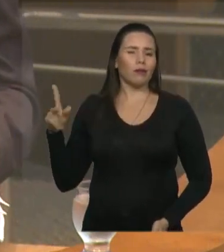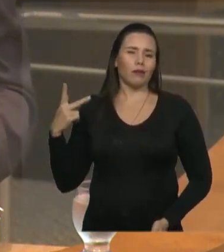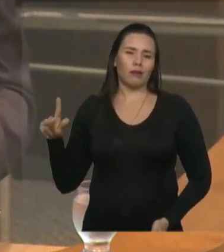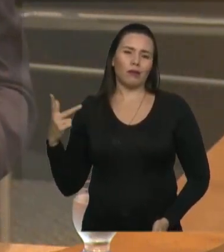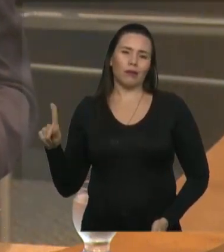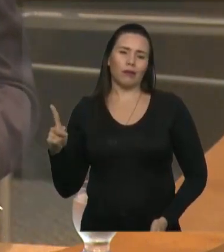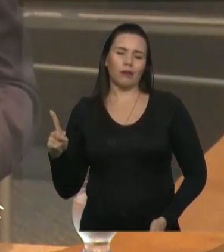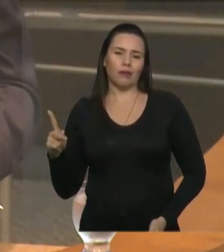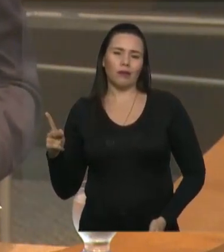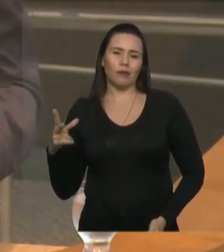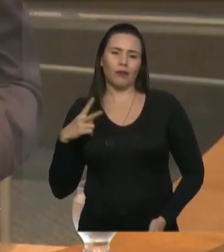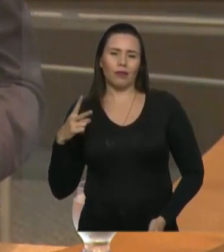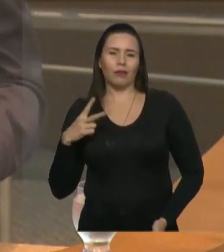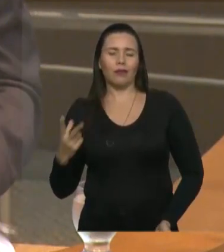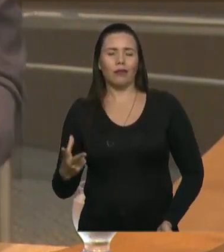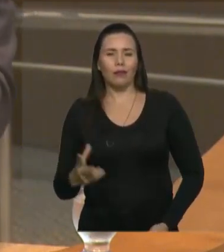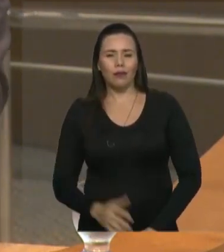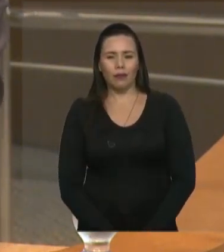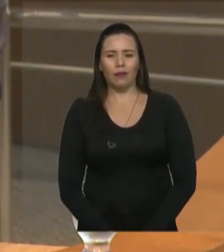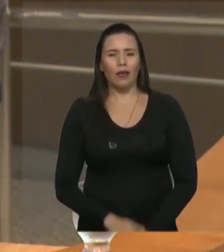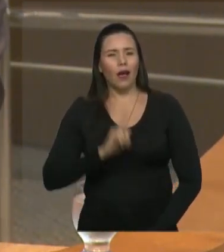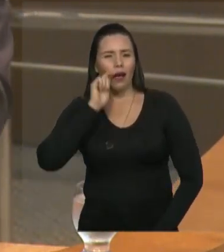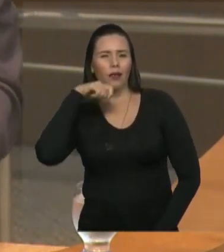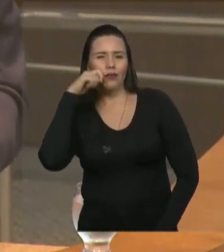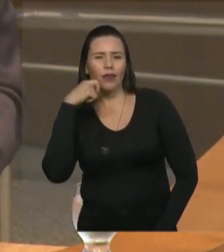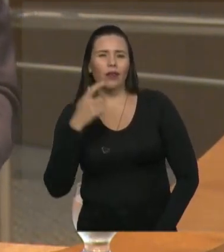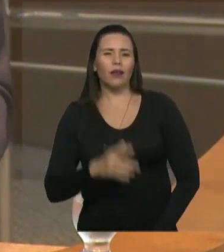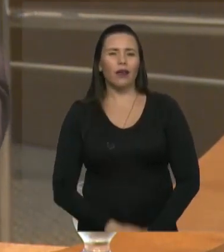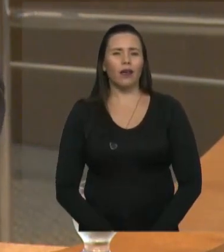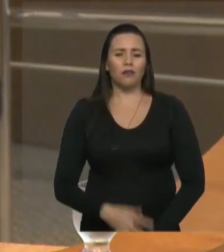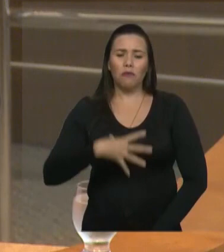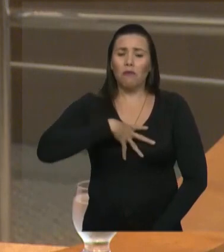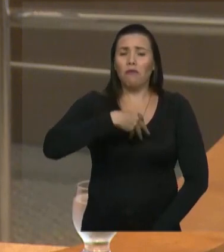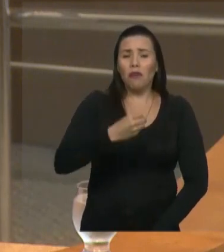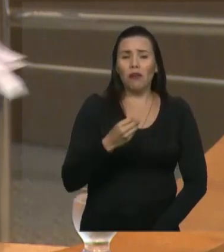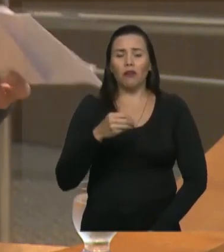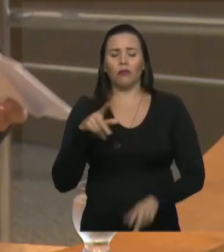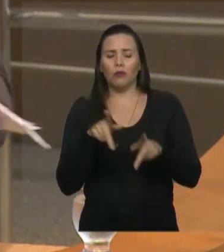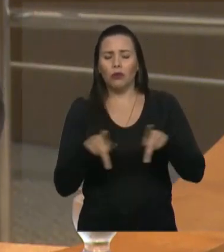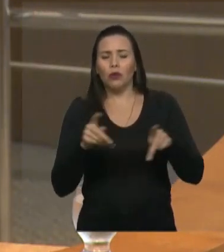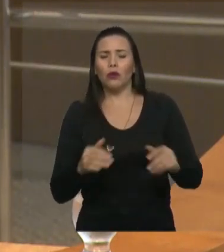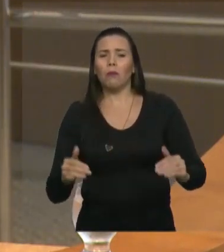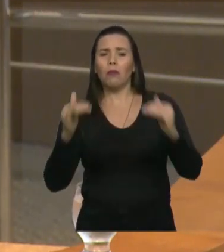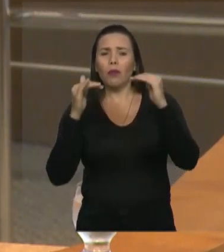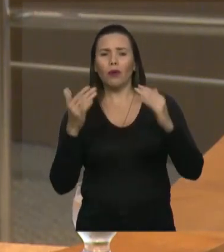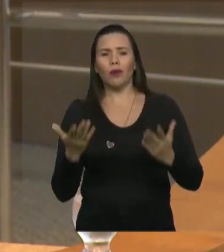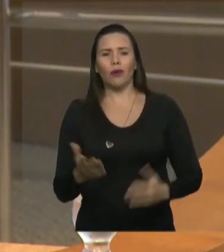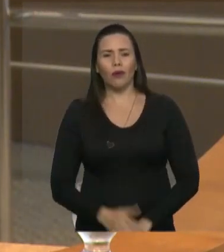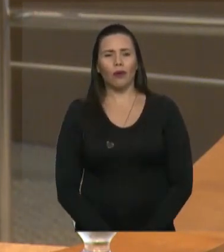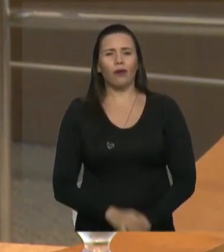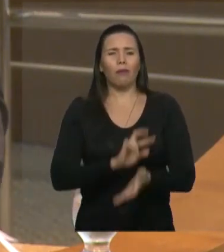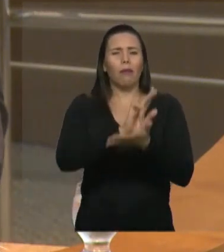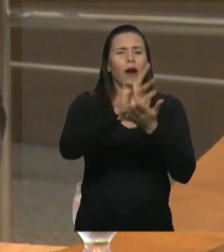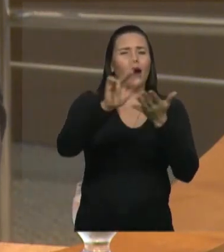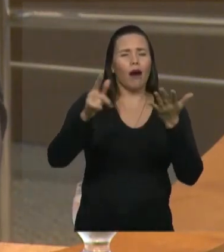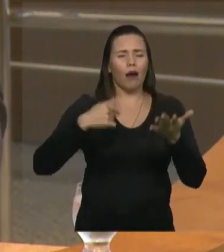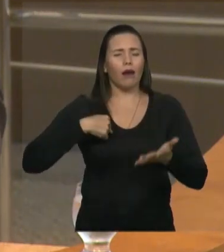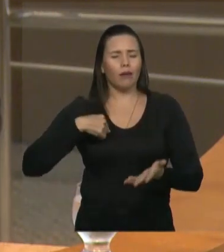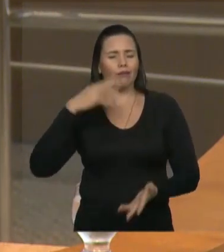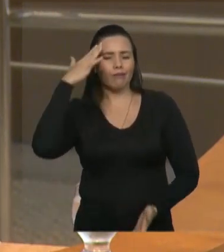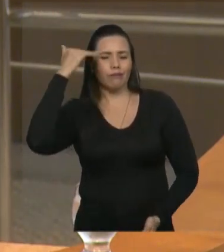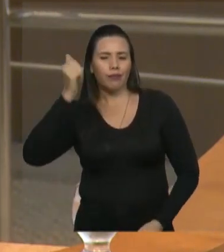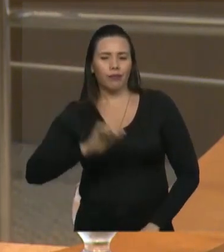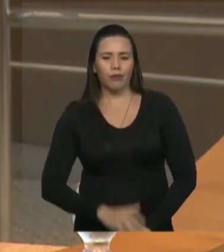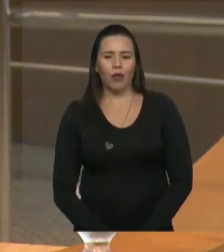LOA, na lei orçamentária anual. E eu disse agora ao secretário, como é que você vai trabalhar